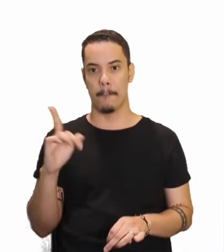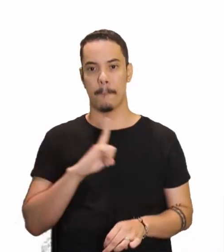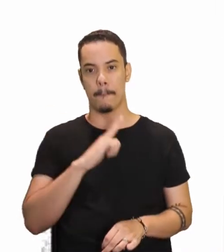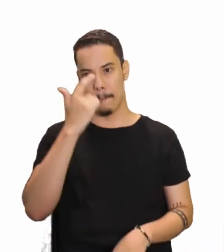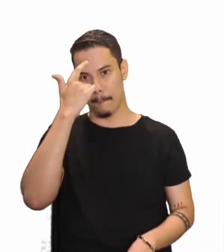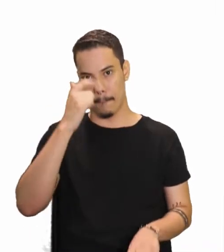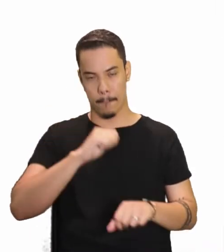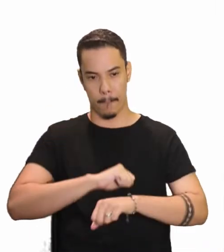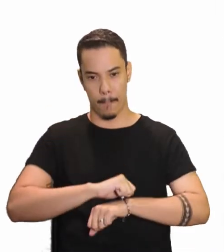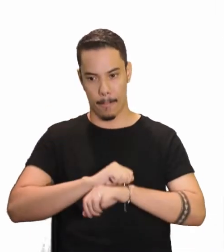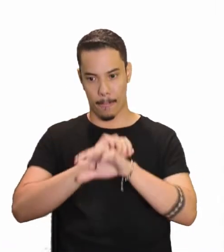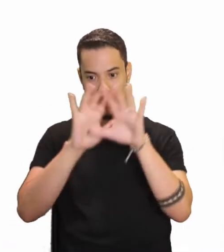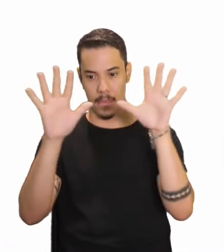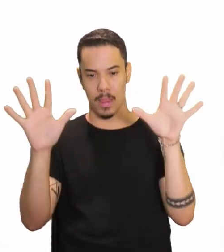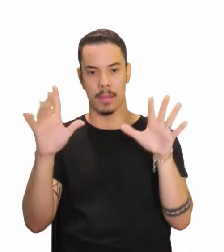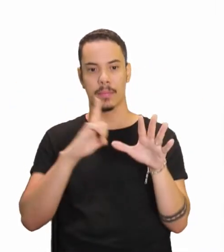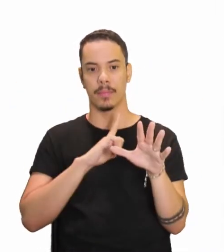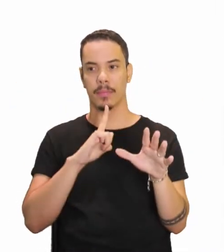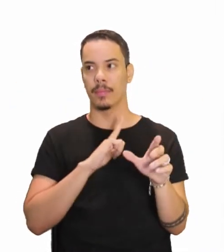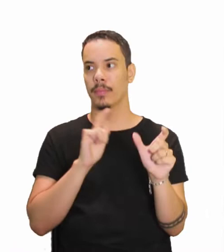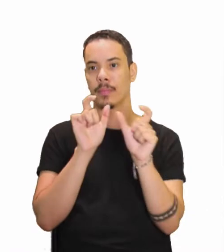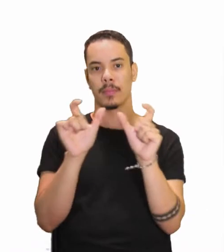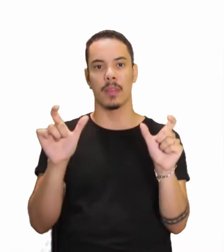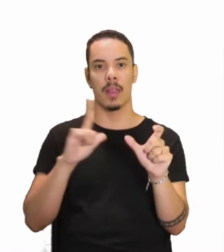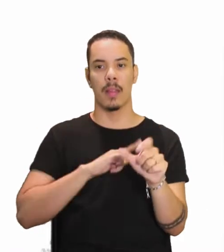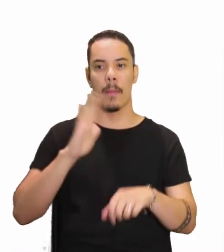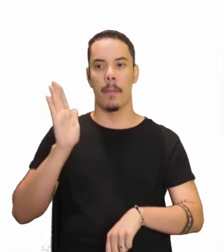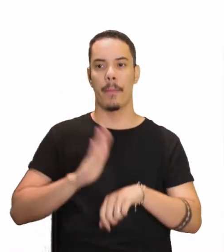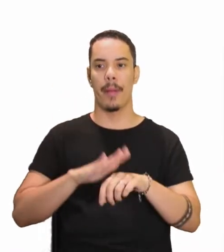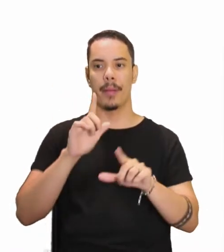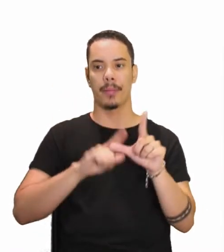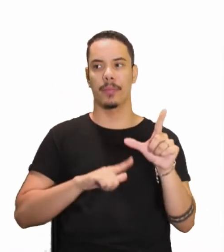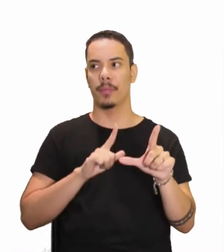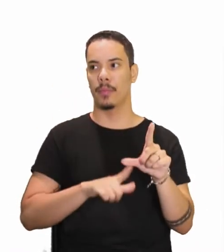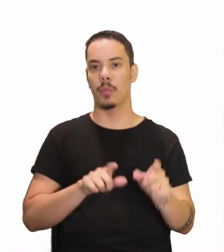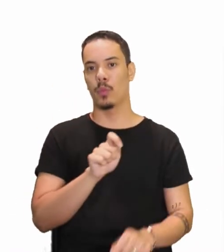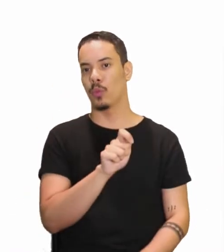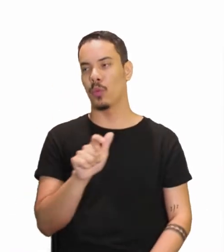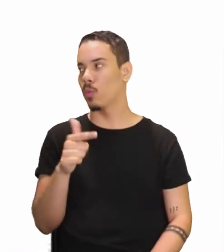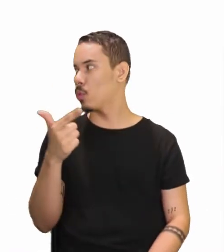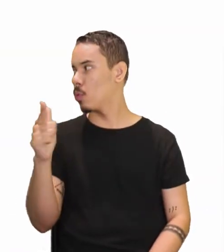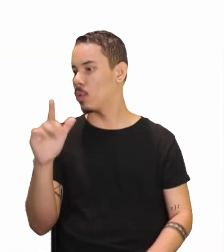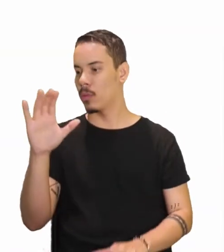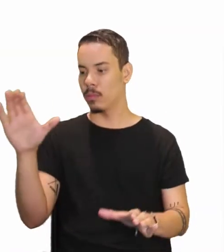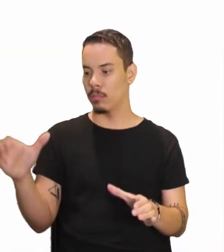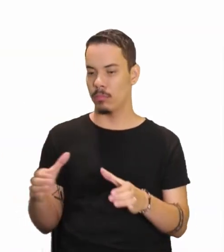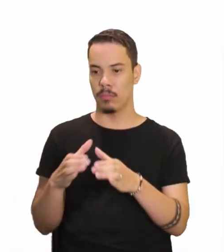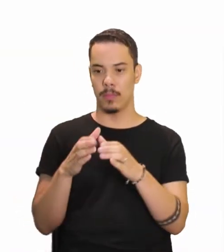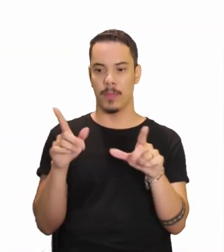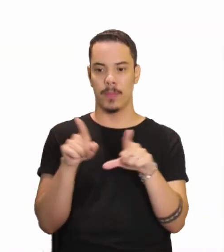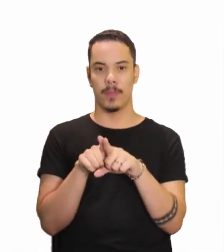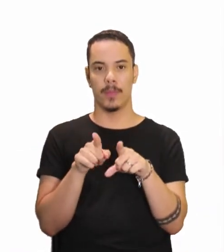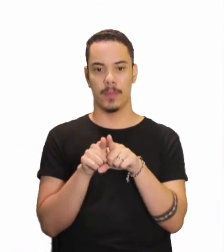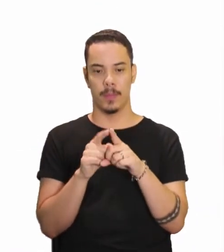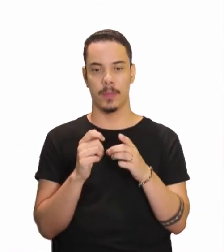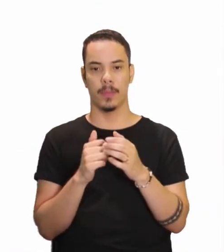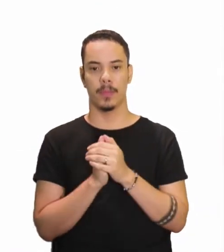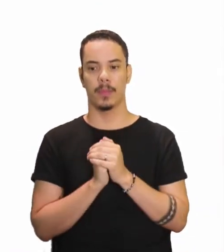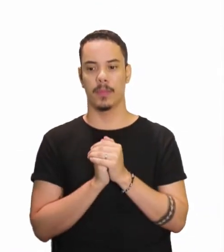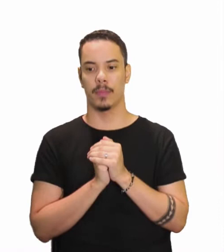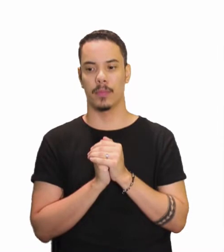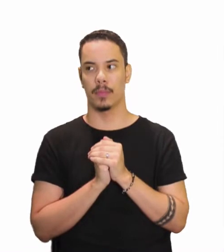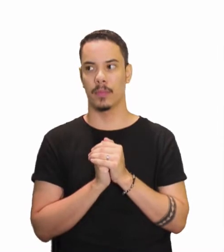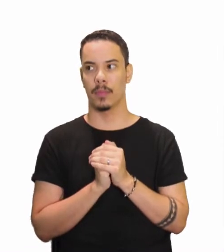claro que nós temos palavras que têm mais letras do que outra, correspondente também assim o fonema. Bom,